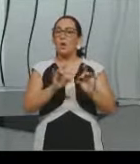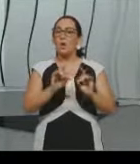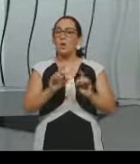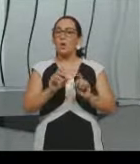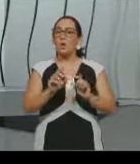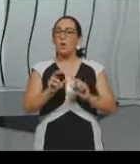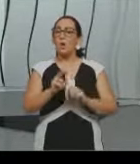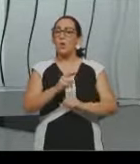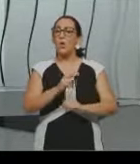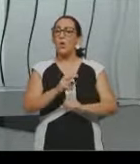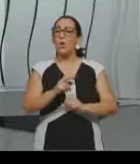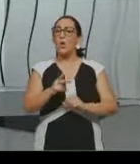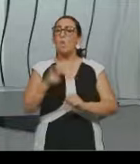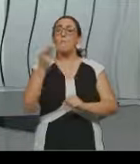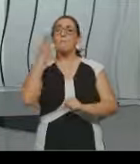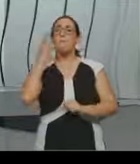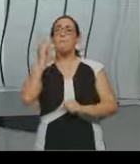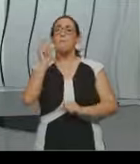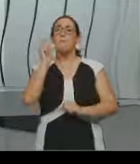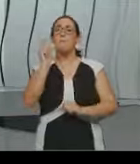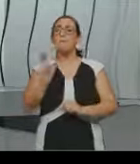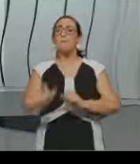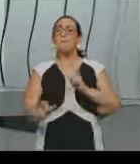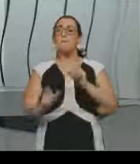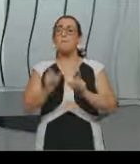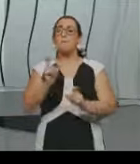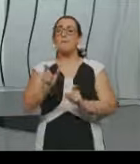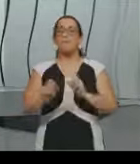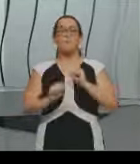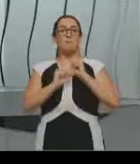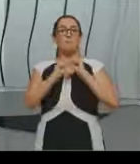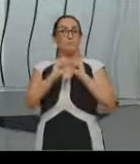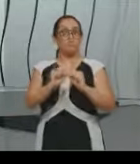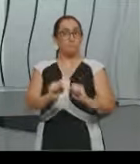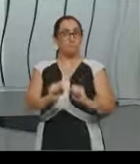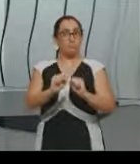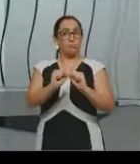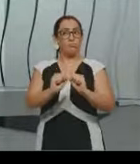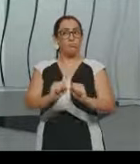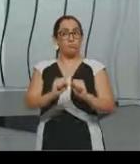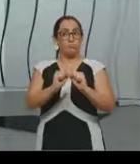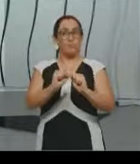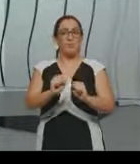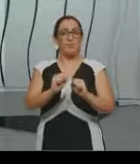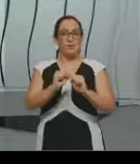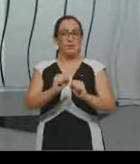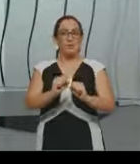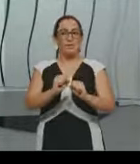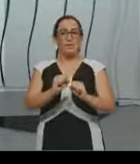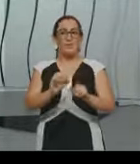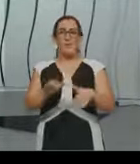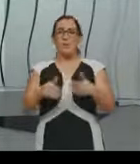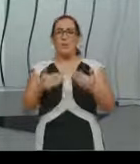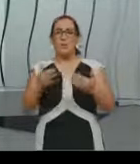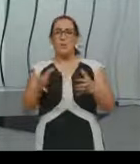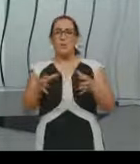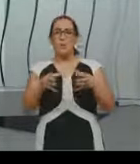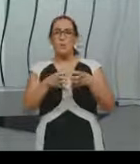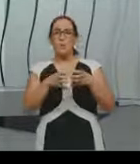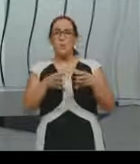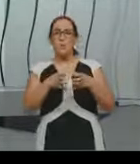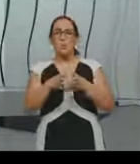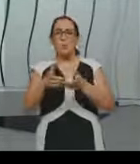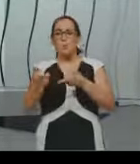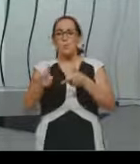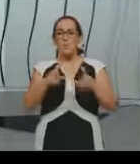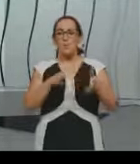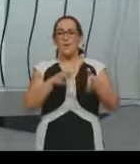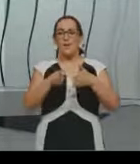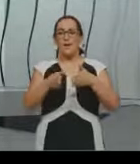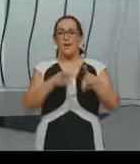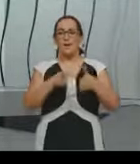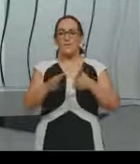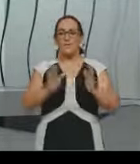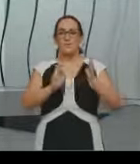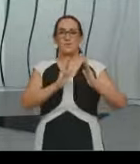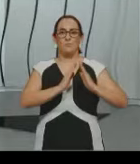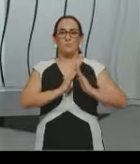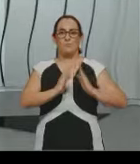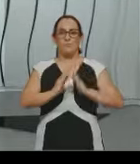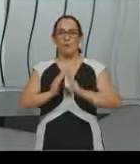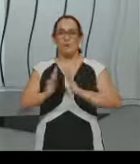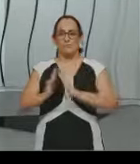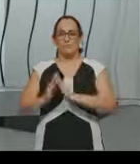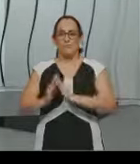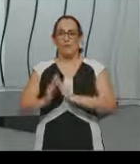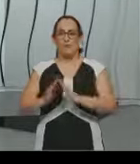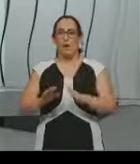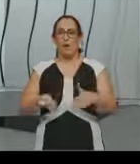mais que alguns grupos, né, eles tenham acesso a condições de moradia, melhores condições de vida, né. Podemos falar também